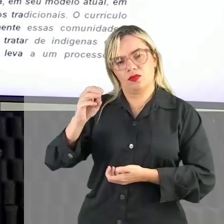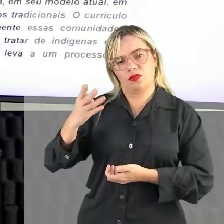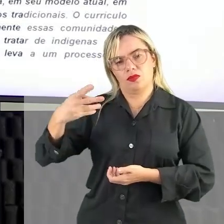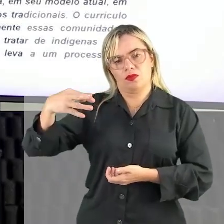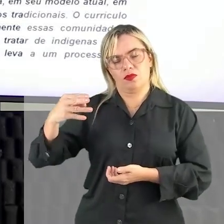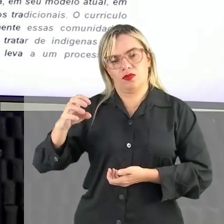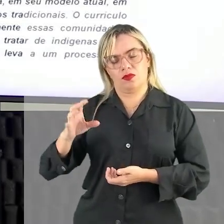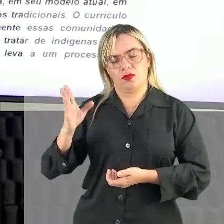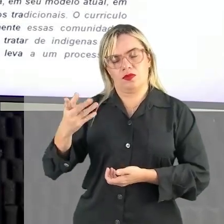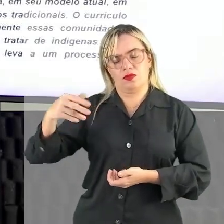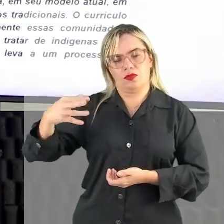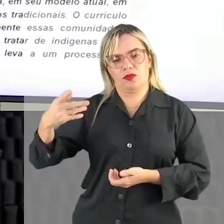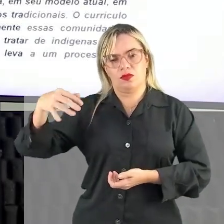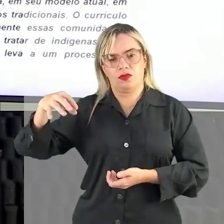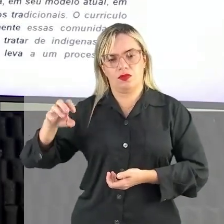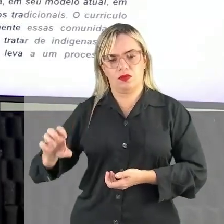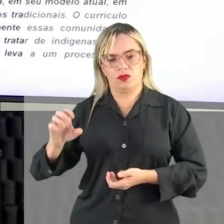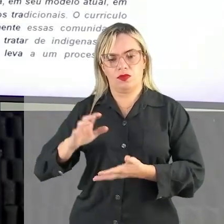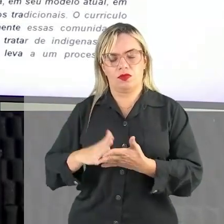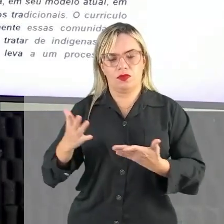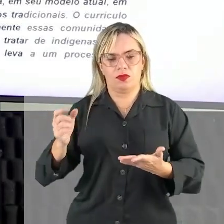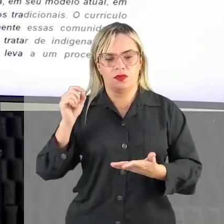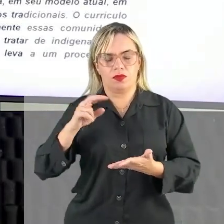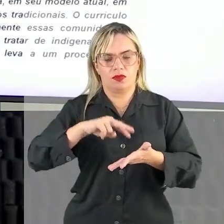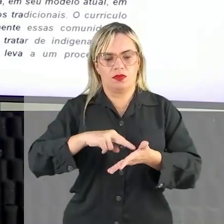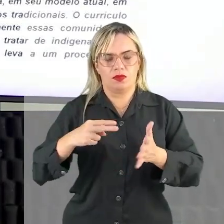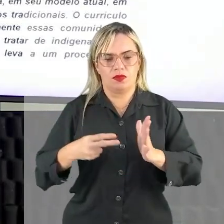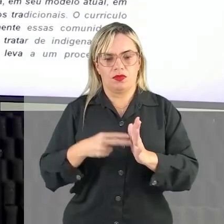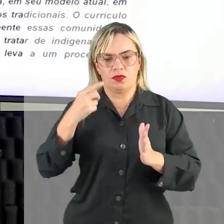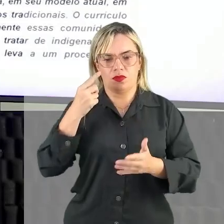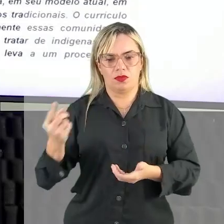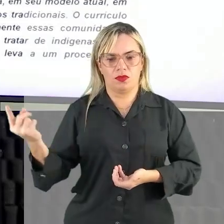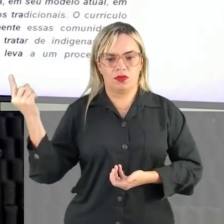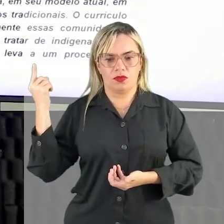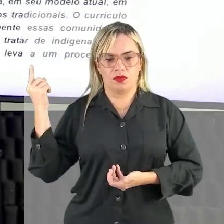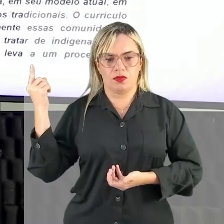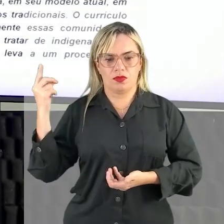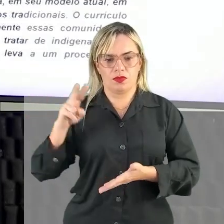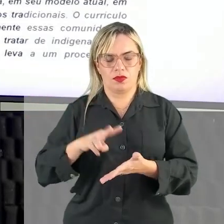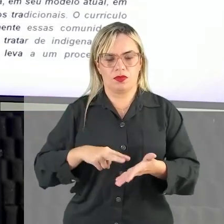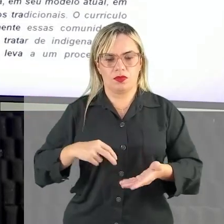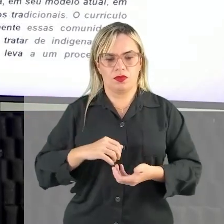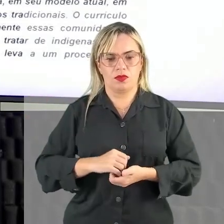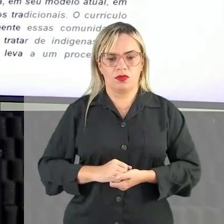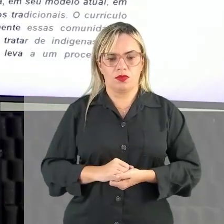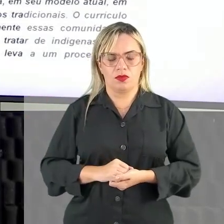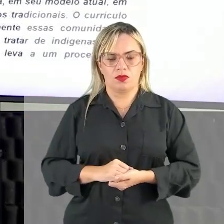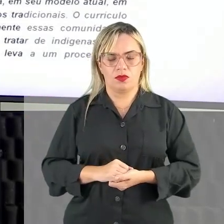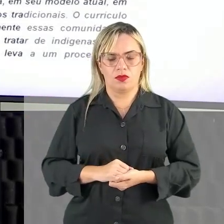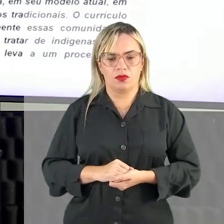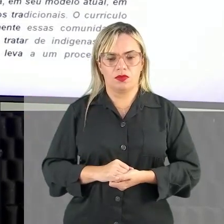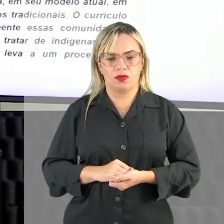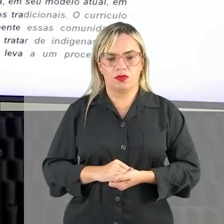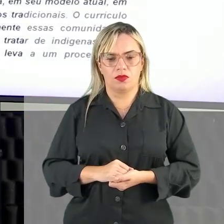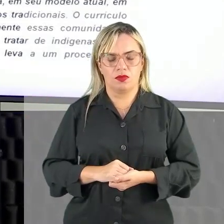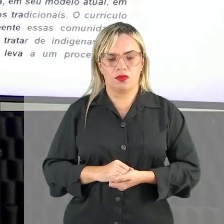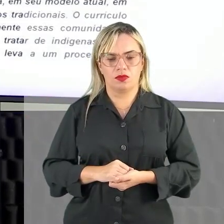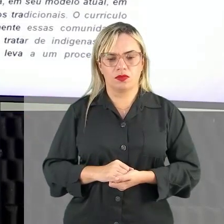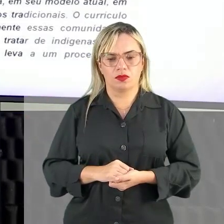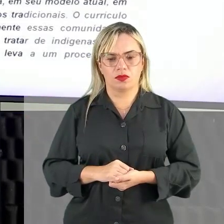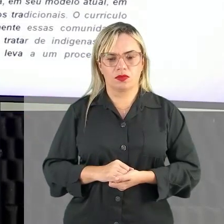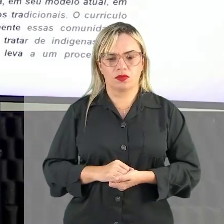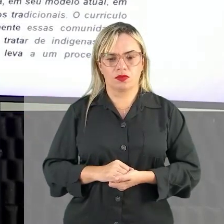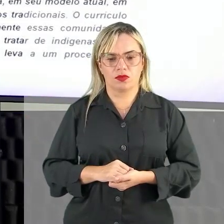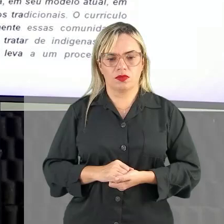sob esse viés analítico o significativo entrave que causa desvalorização desse segmento da sociedade advém